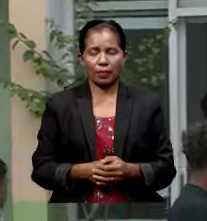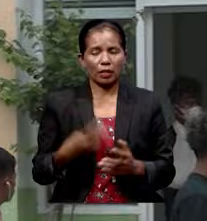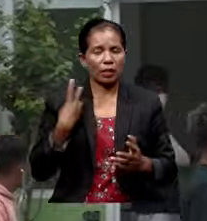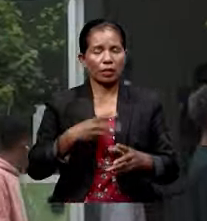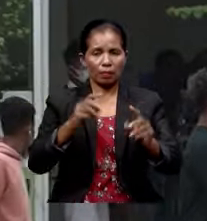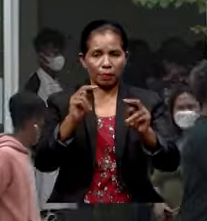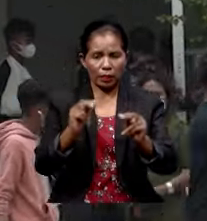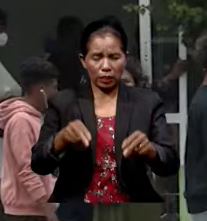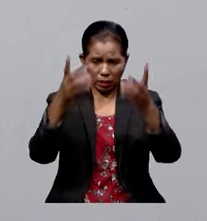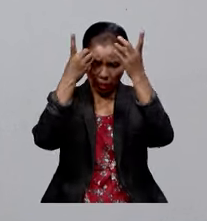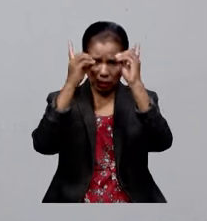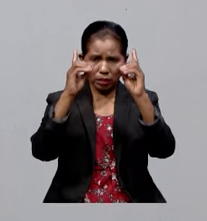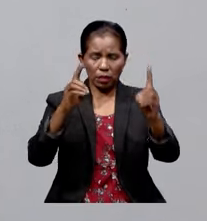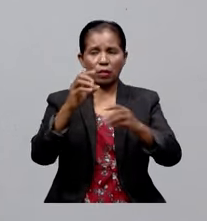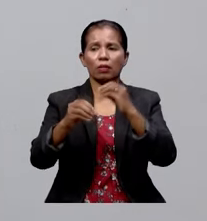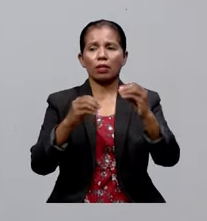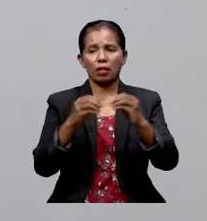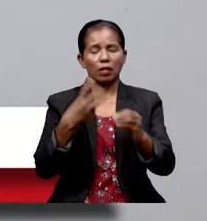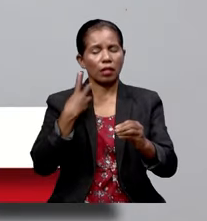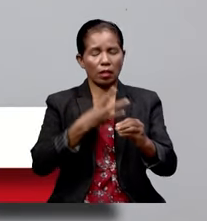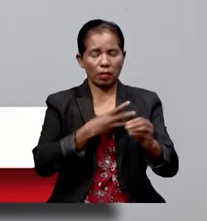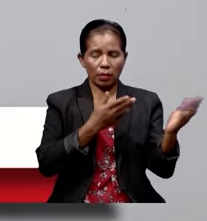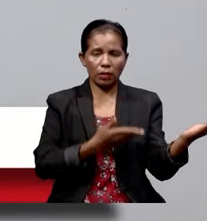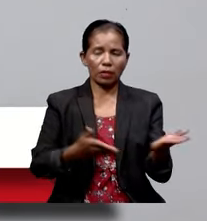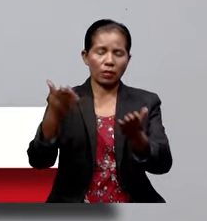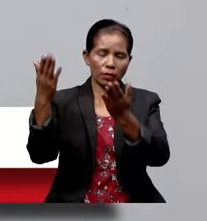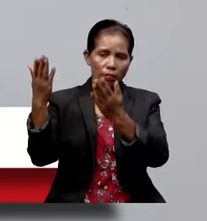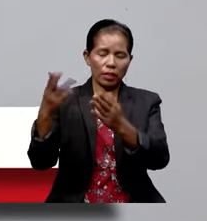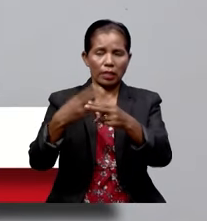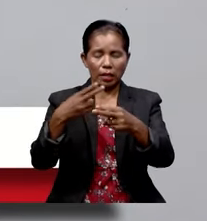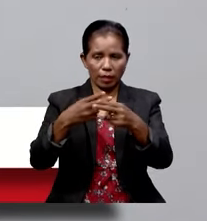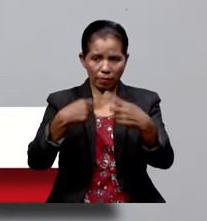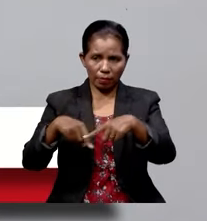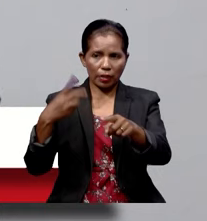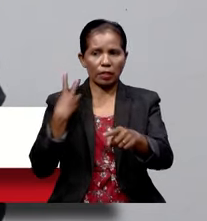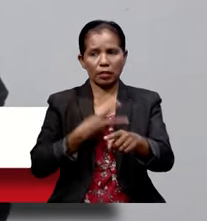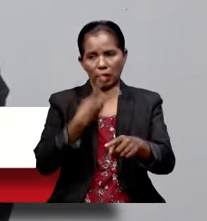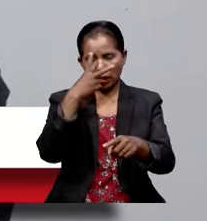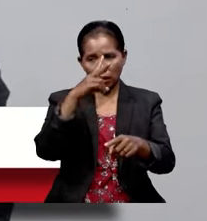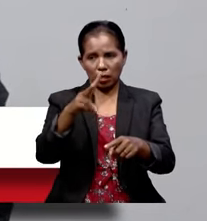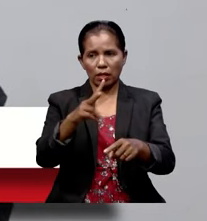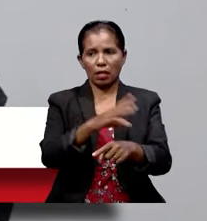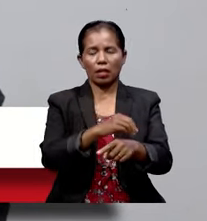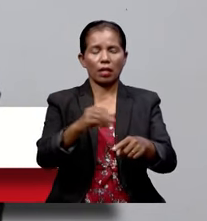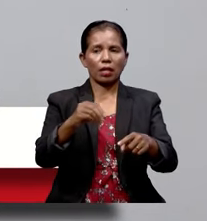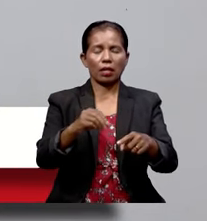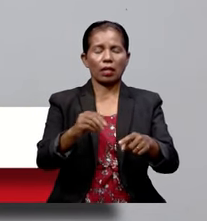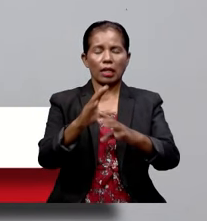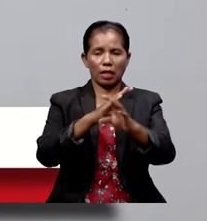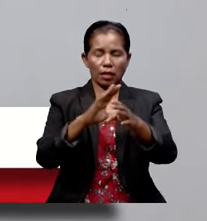fine kata, balu ame haruka encaminhamento ba ona, ita mosare kata divida ser nebe mag iha